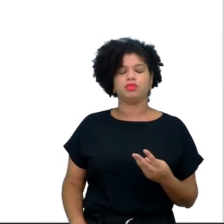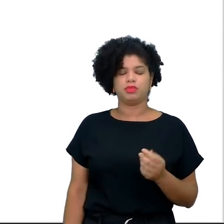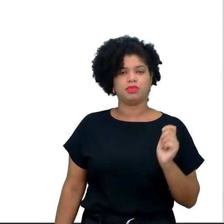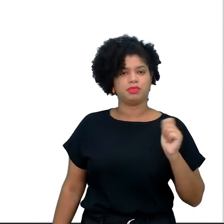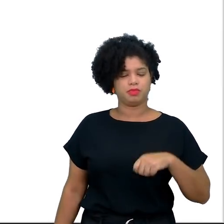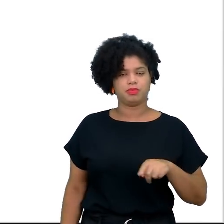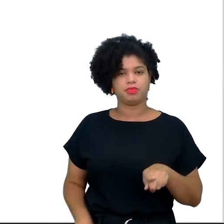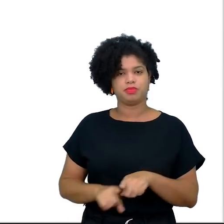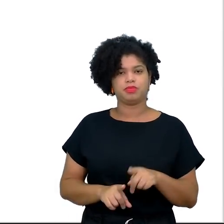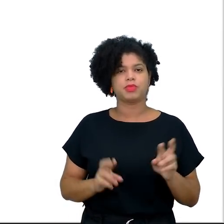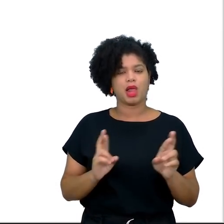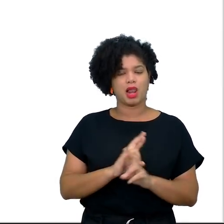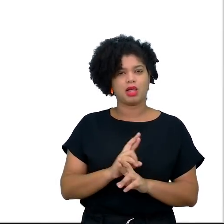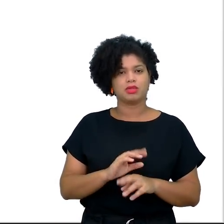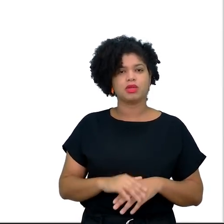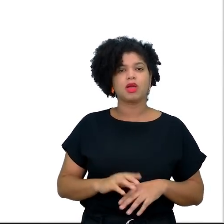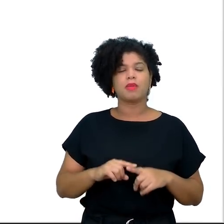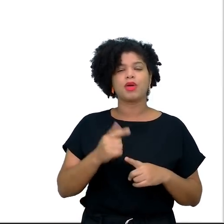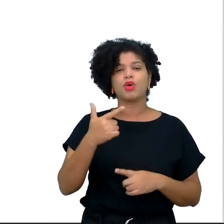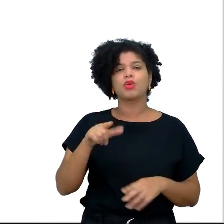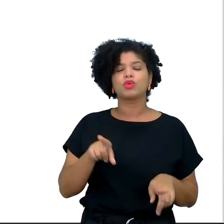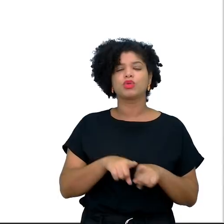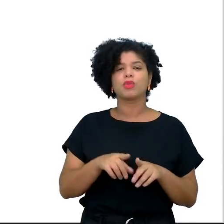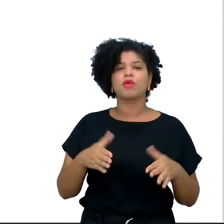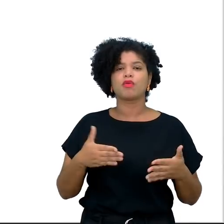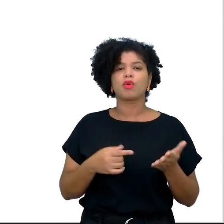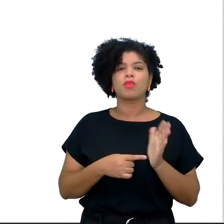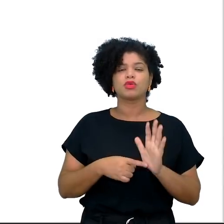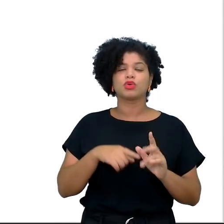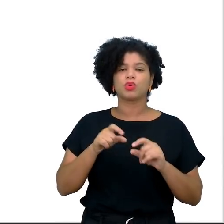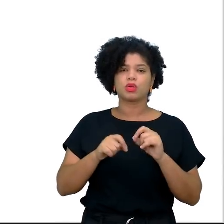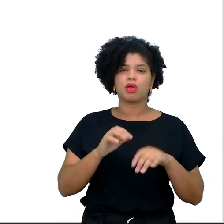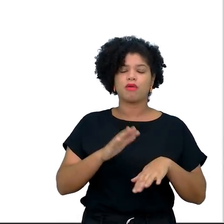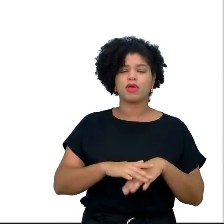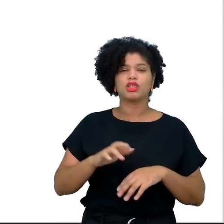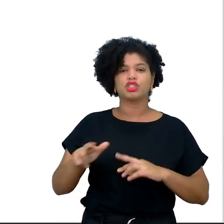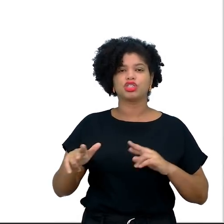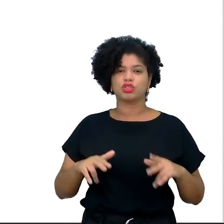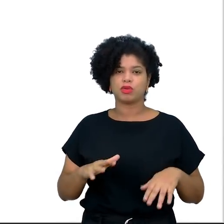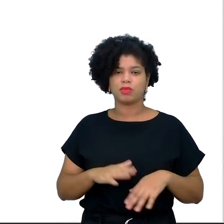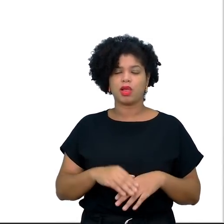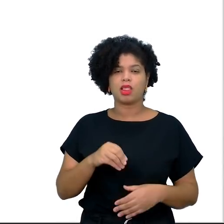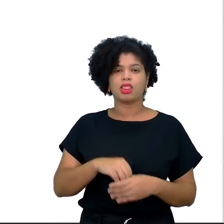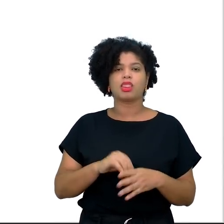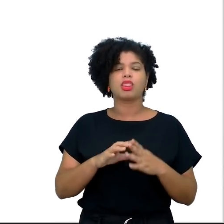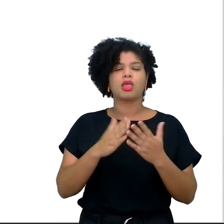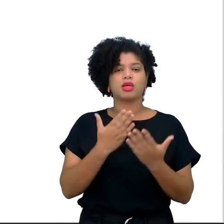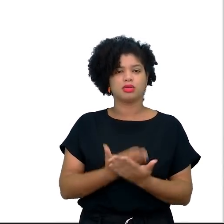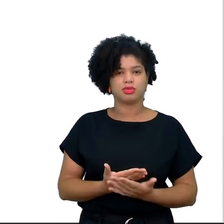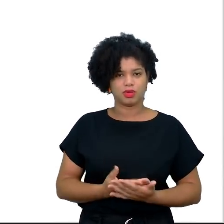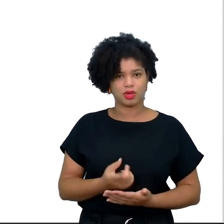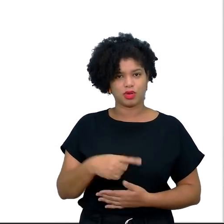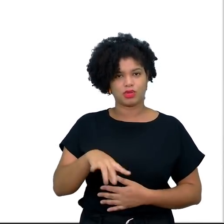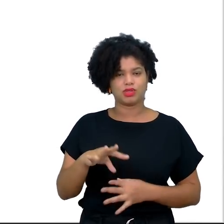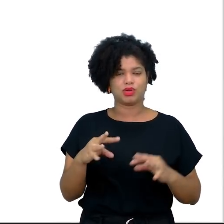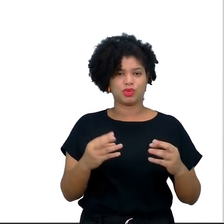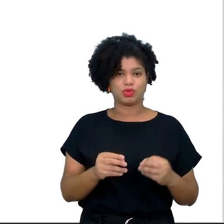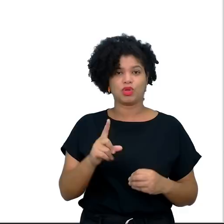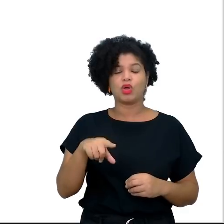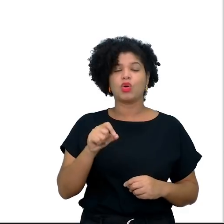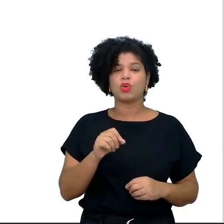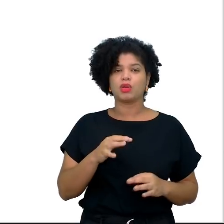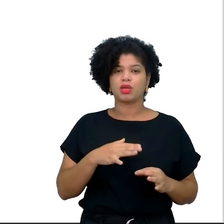também deixar de frisar, né, que o que vai fazer a diferença nas aulas de vocês são